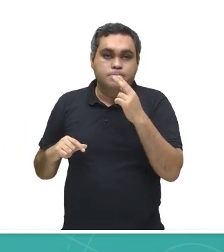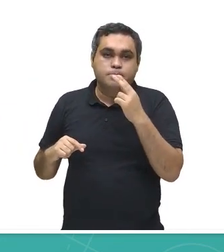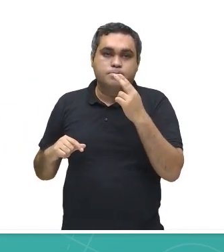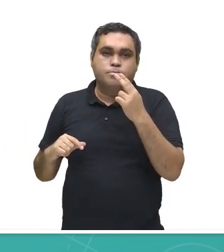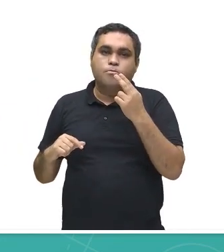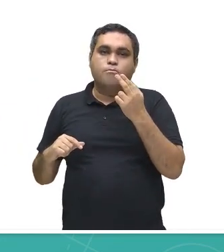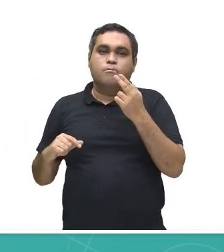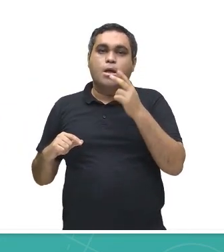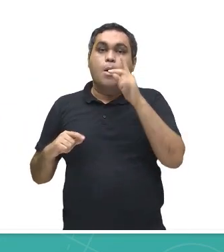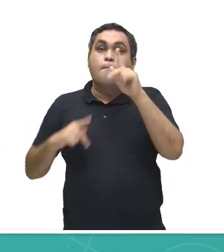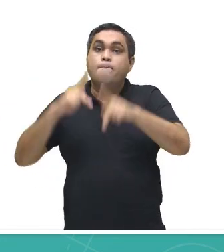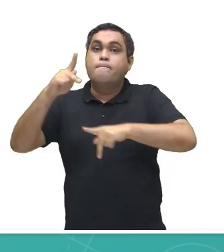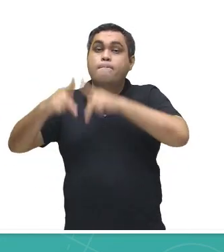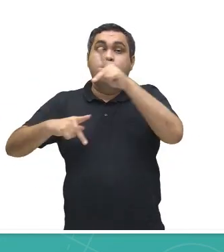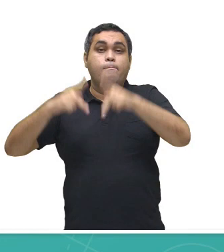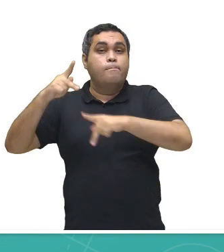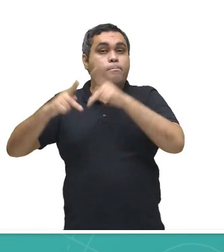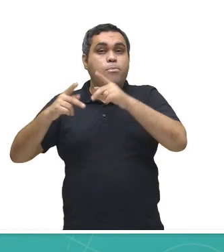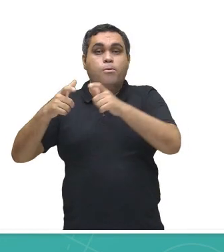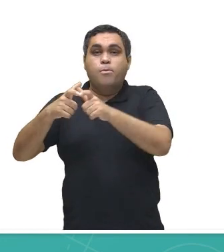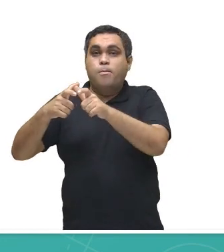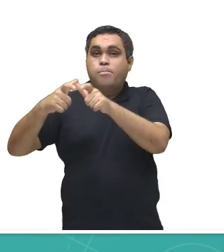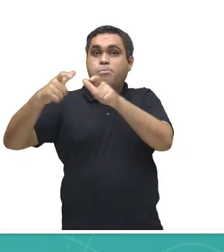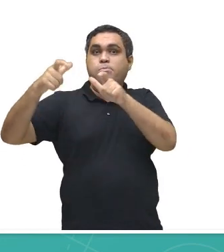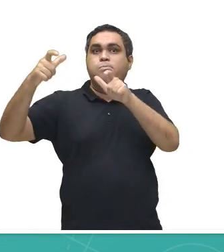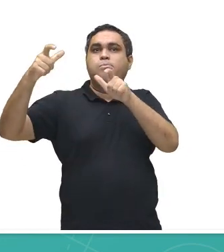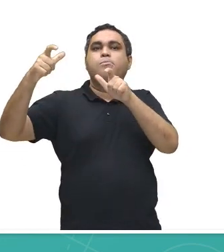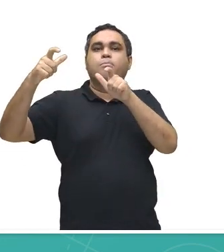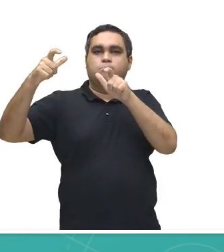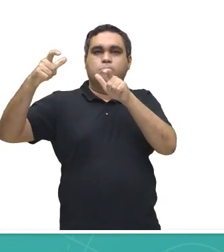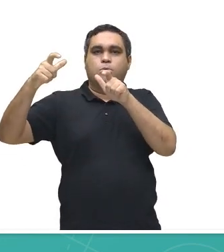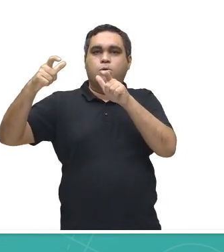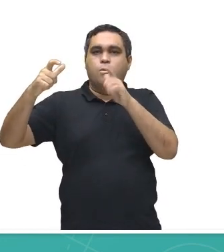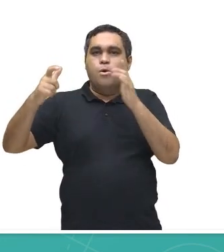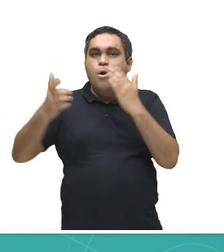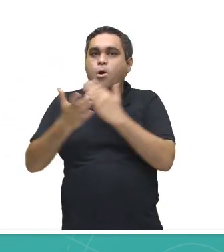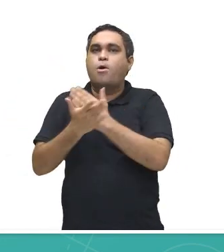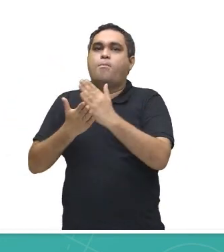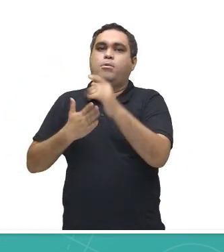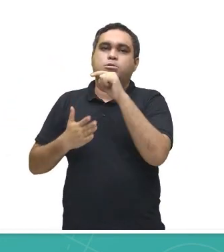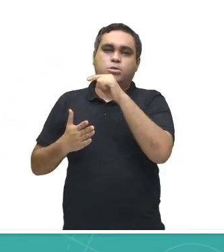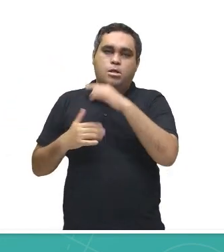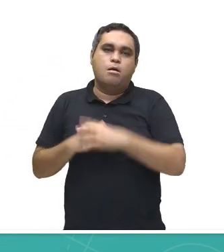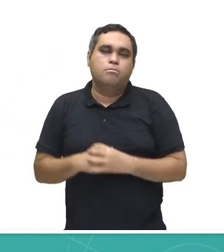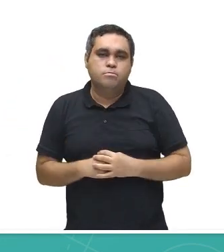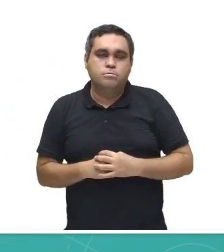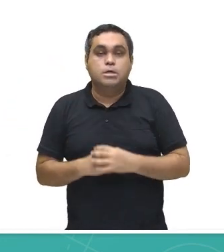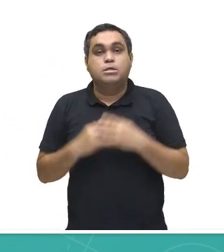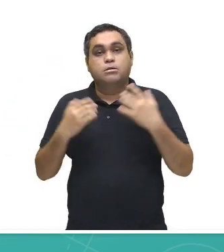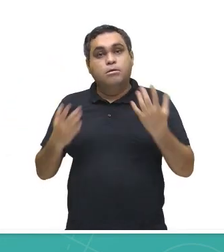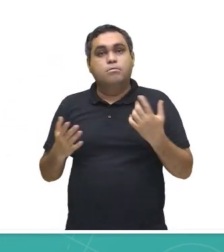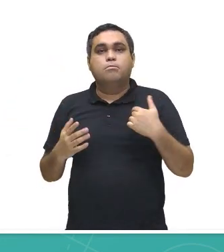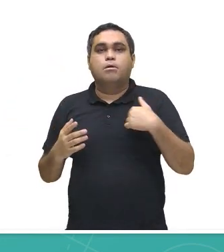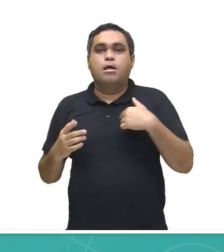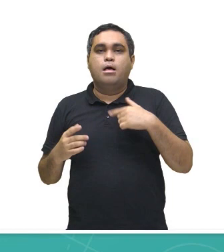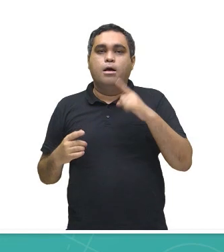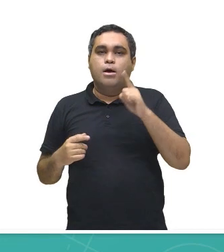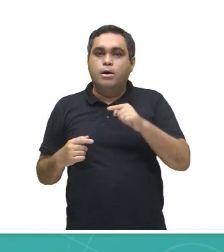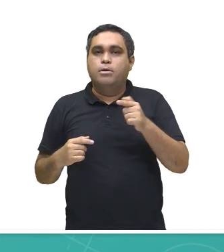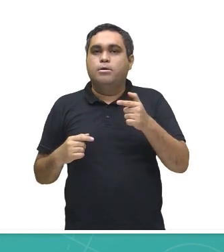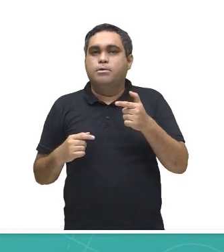primeiros séculos de ocupação aqui dos europeus. Então, o Nordeste foi muito marcado por essa ocupação, né, por